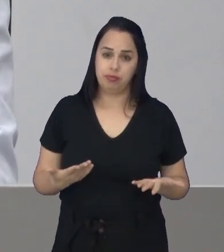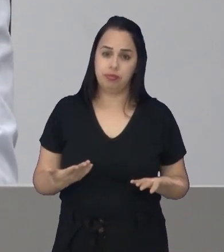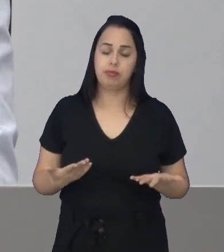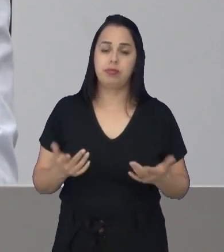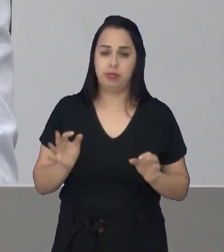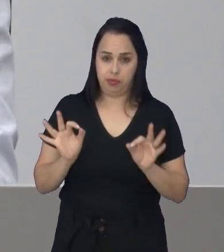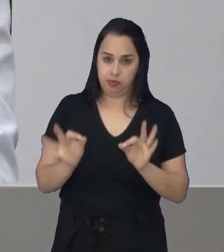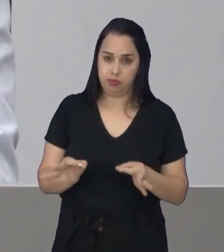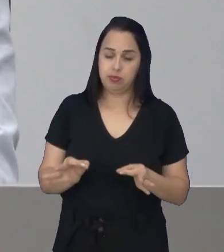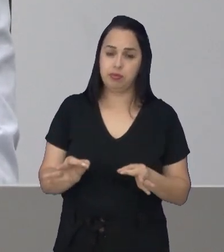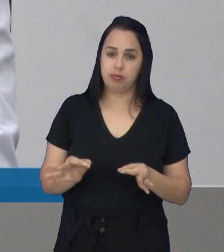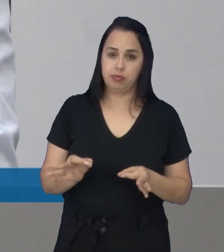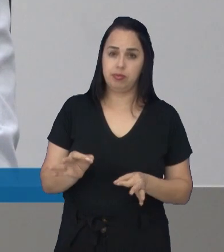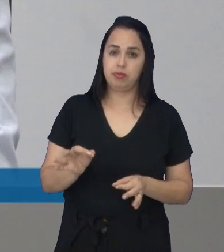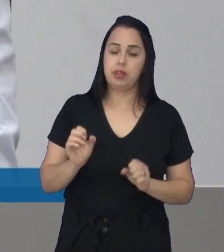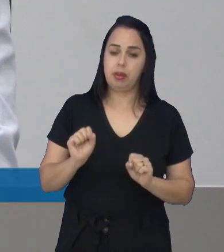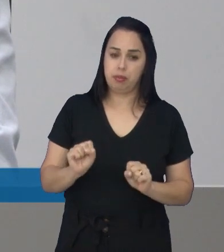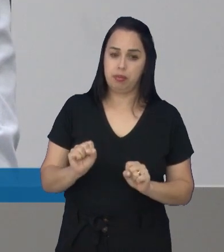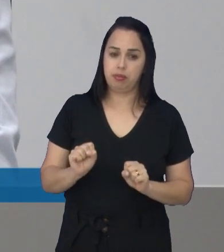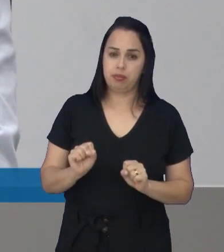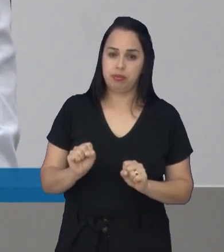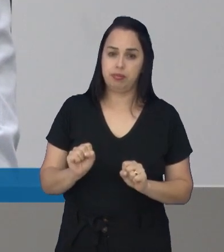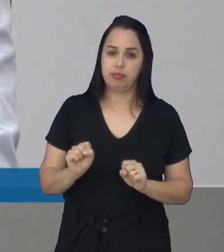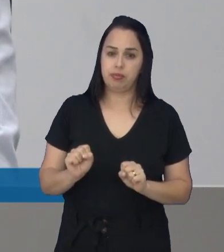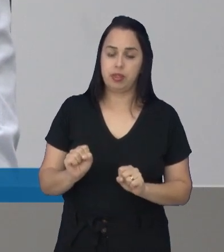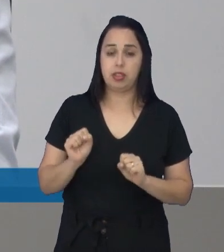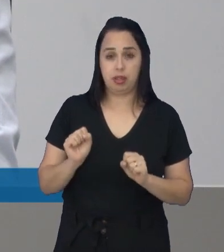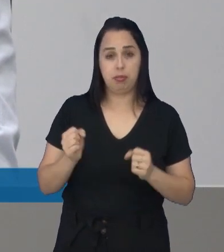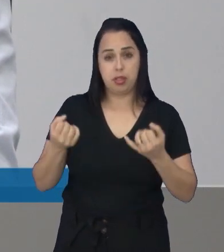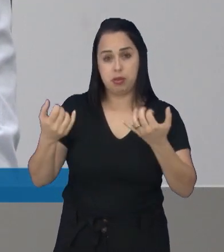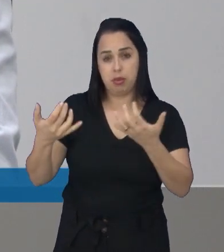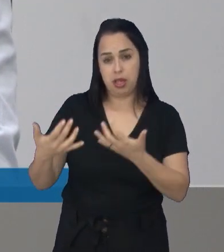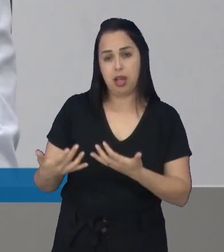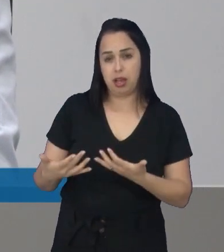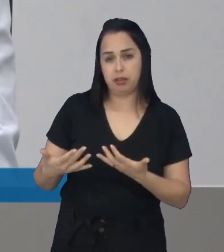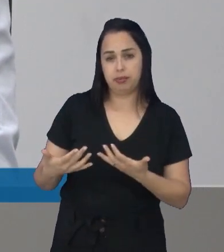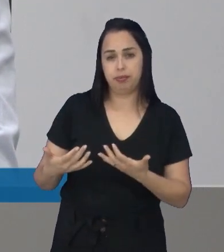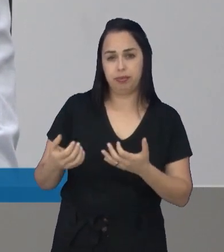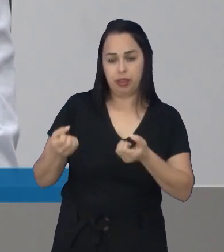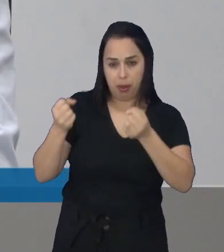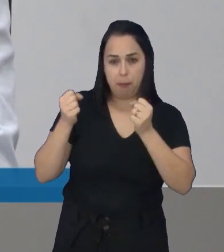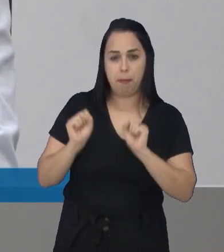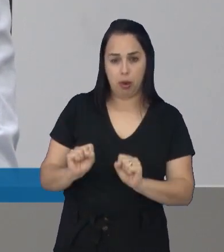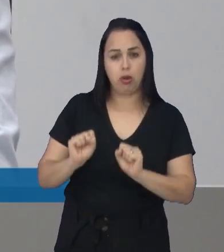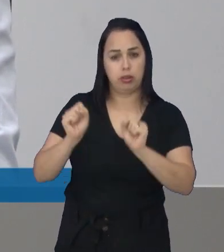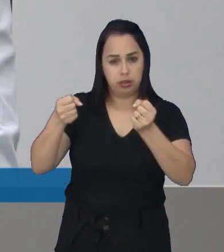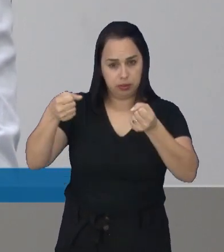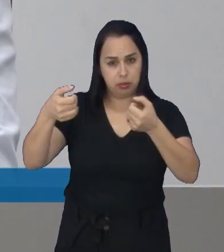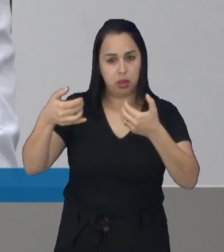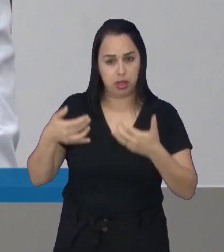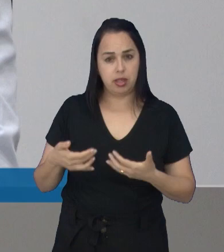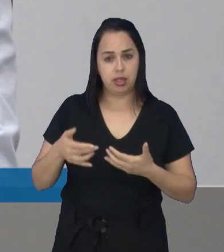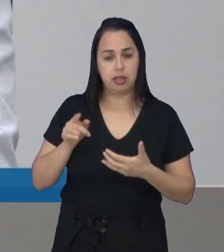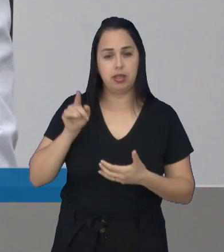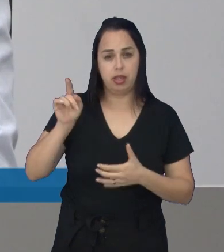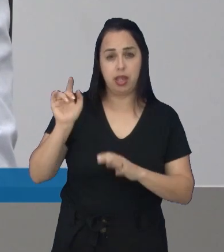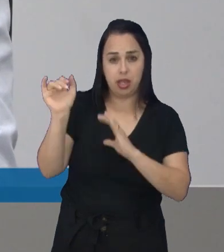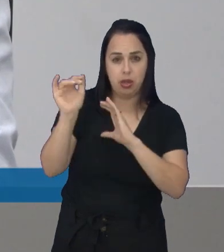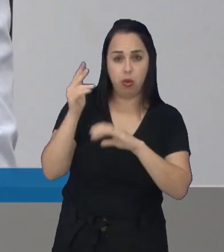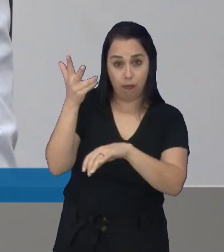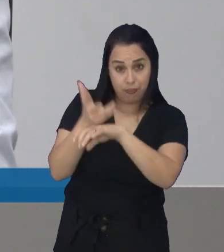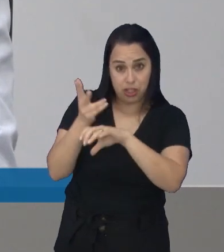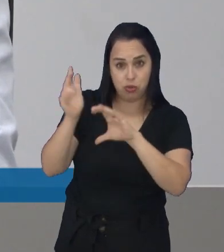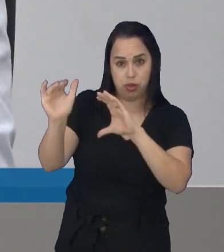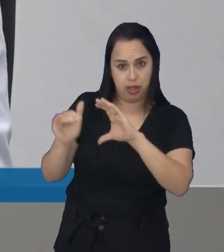certo aí você fala né da situação aí você pode expor a situação que está lá encaminha o vídeo para